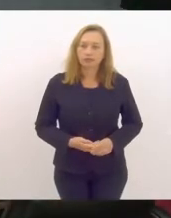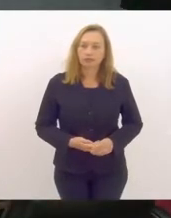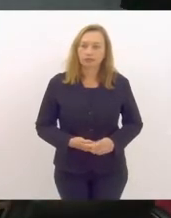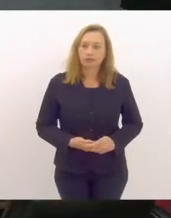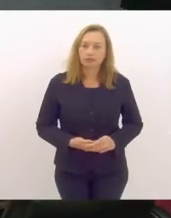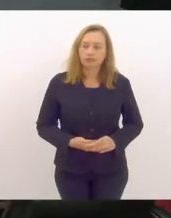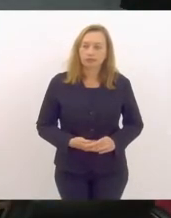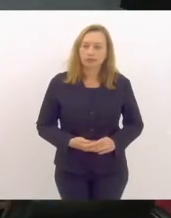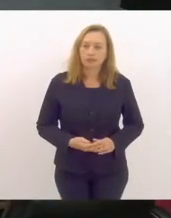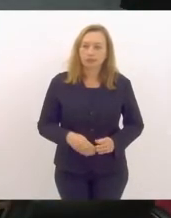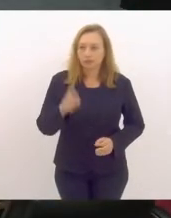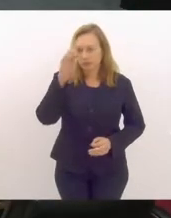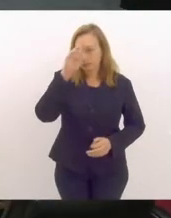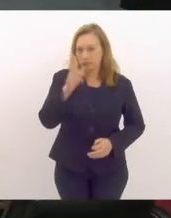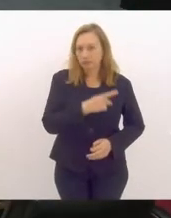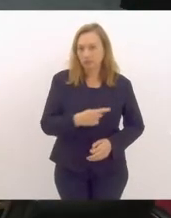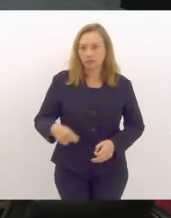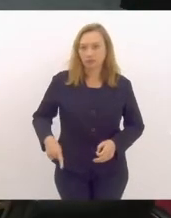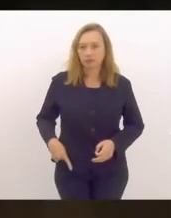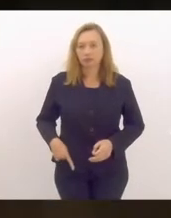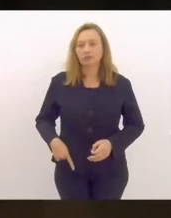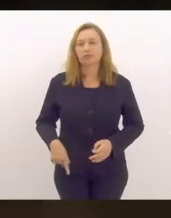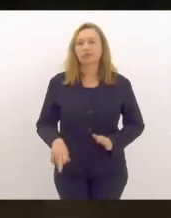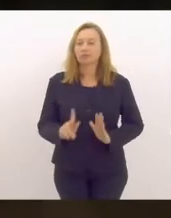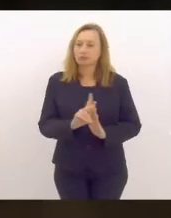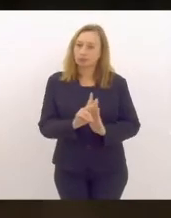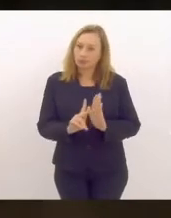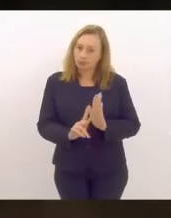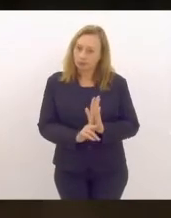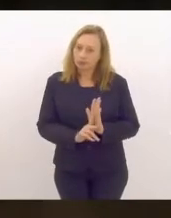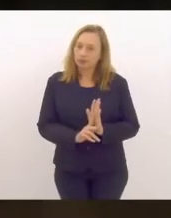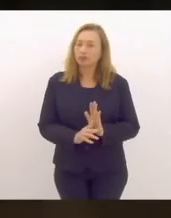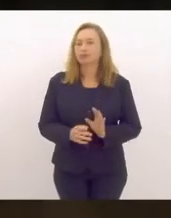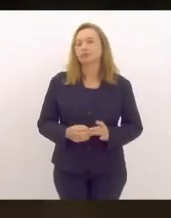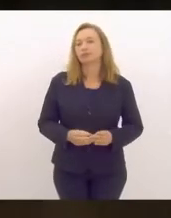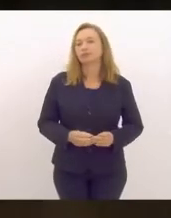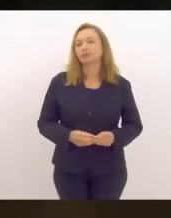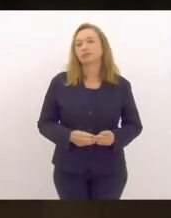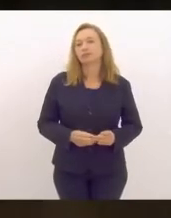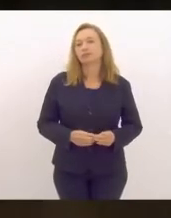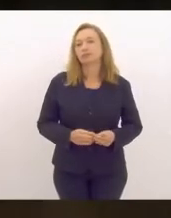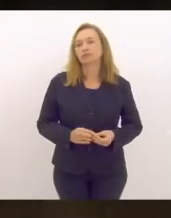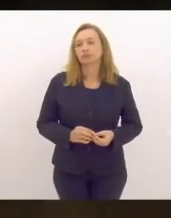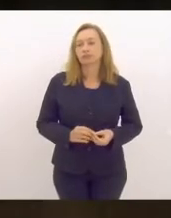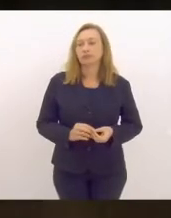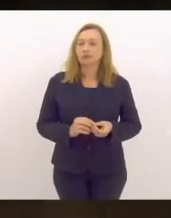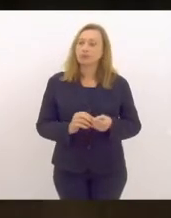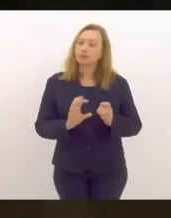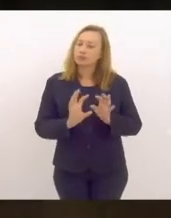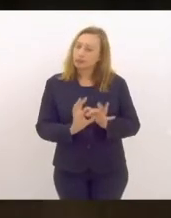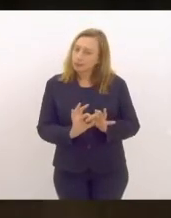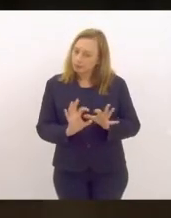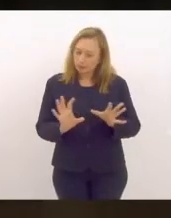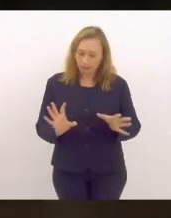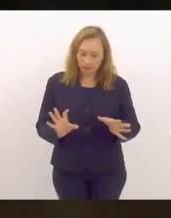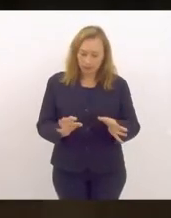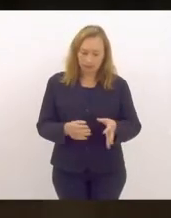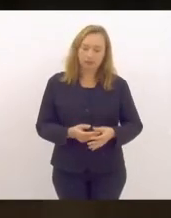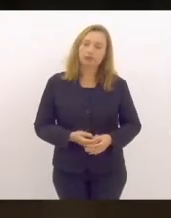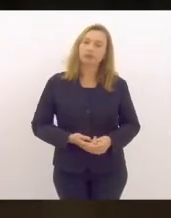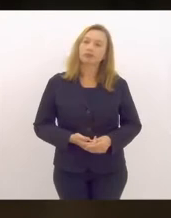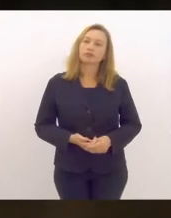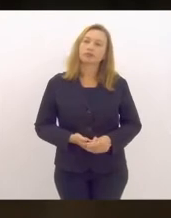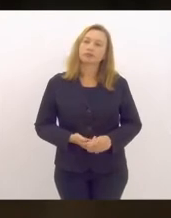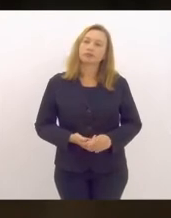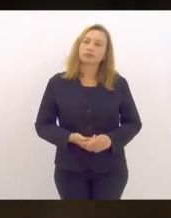Senhor presidente, o projeto é um projeto autorizativo